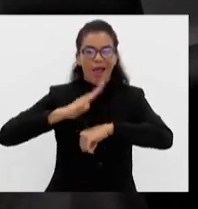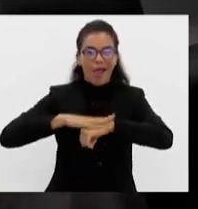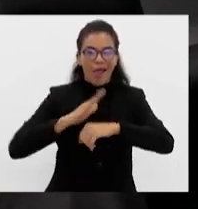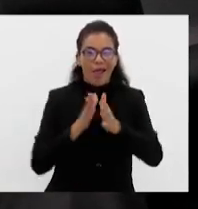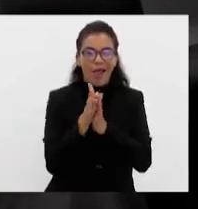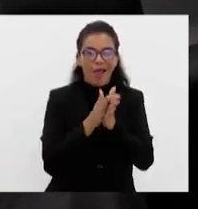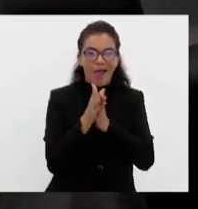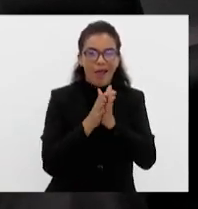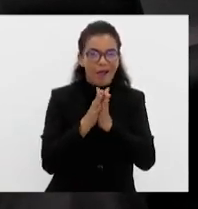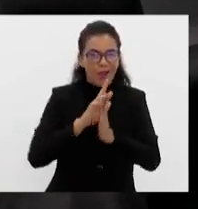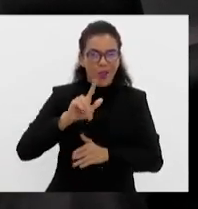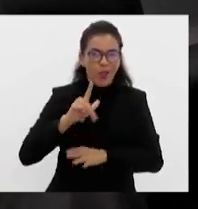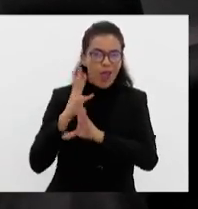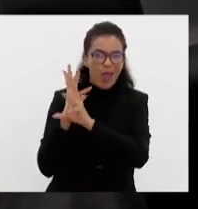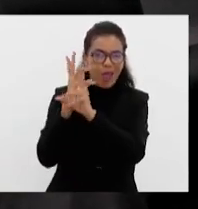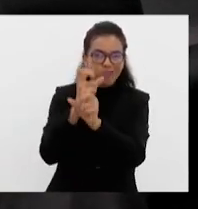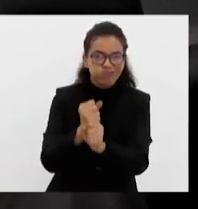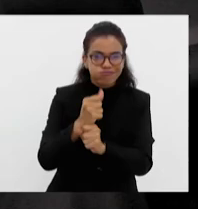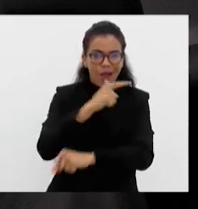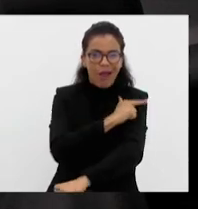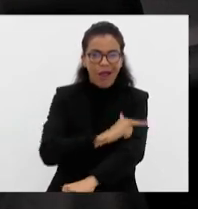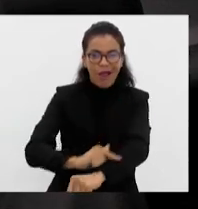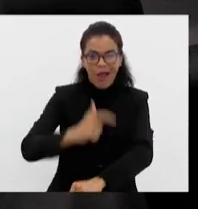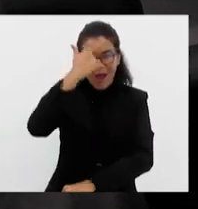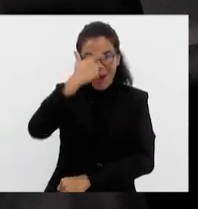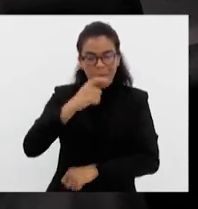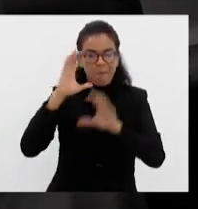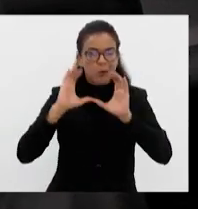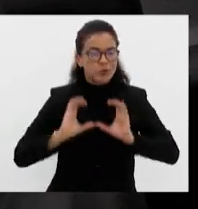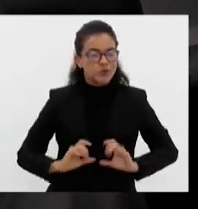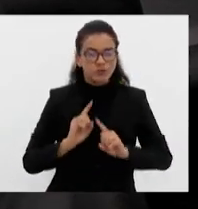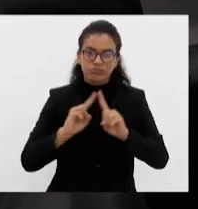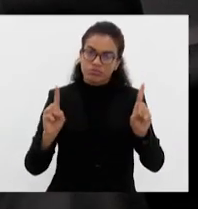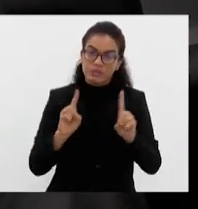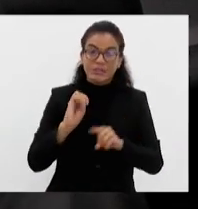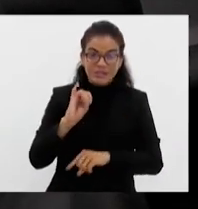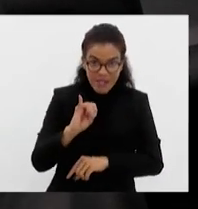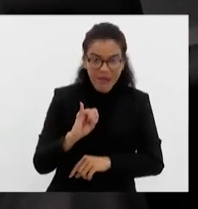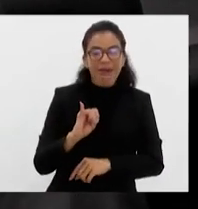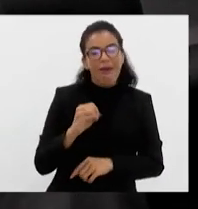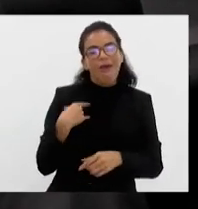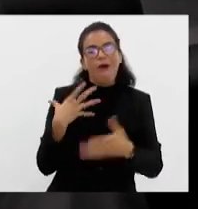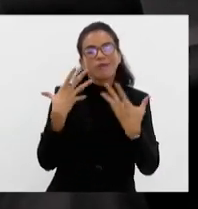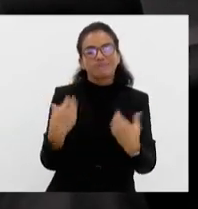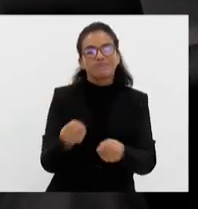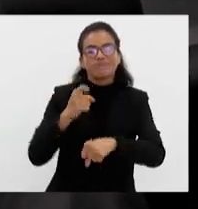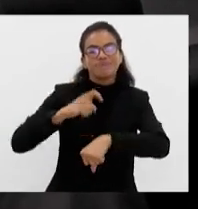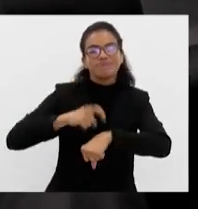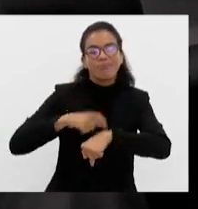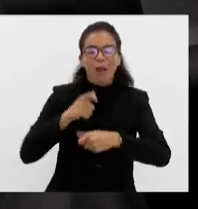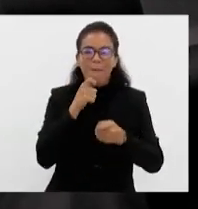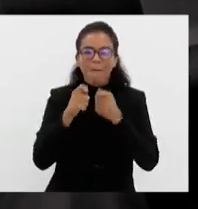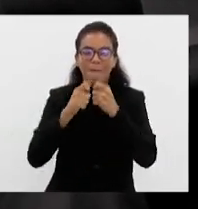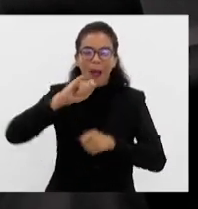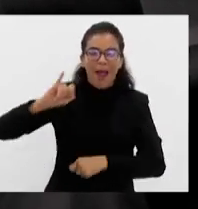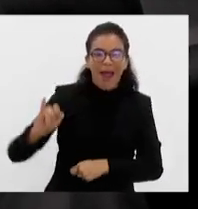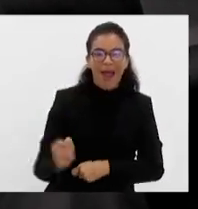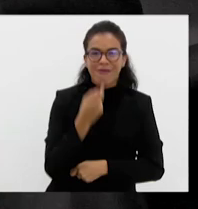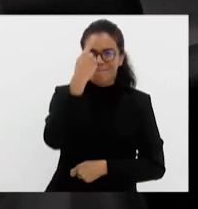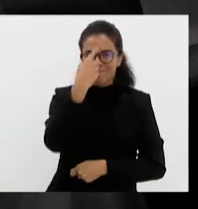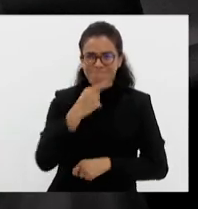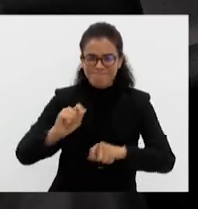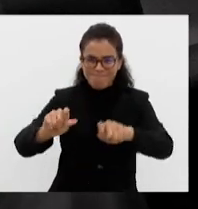minha trajetória nem a minha postura. Se fosse, eu certamente teria dado entrevista ao vivo para um monte de veículo e não fiz. Não tinha